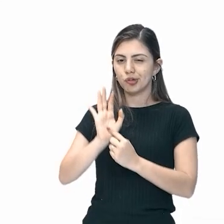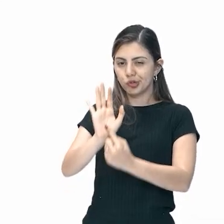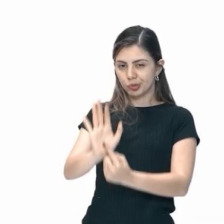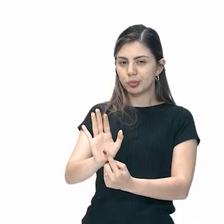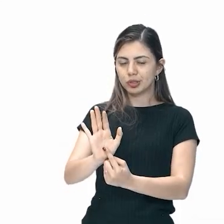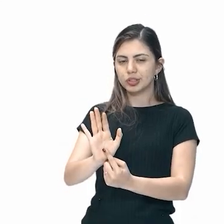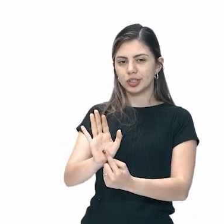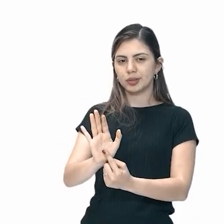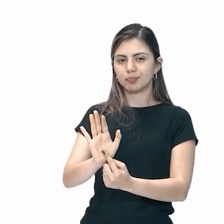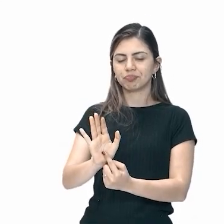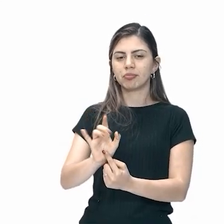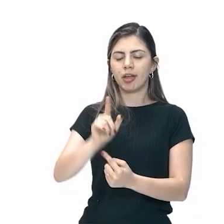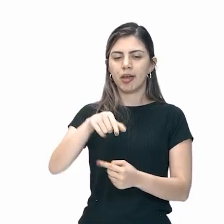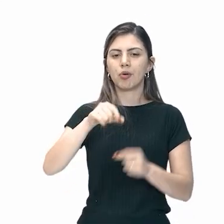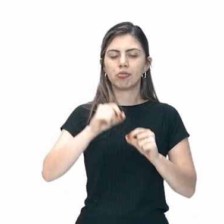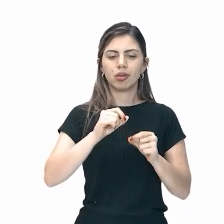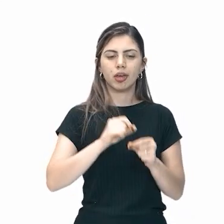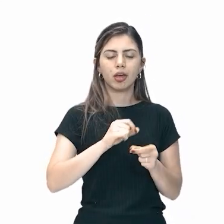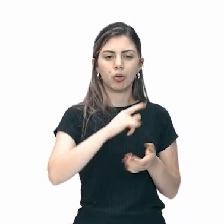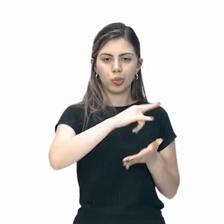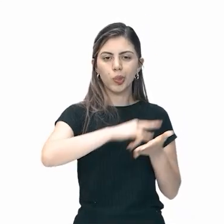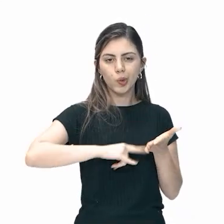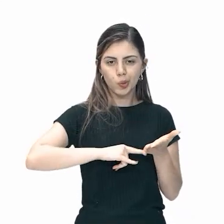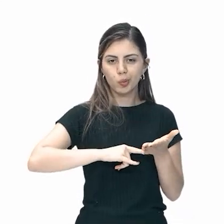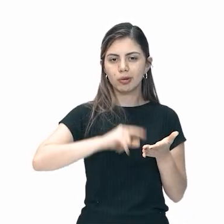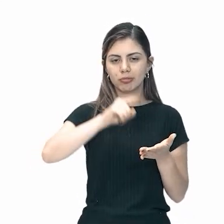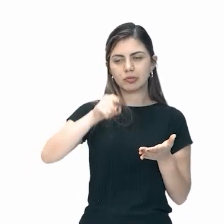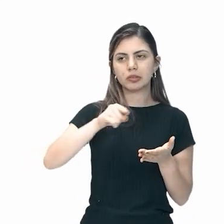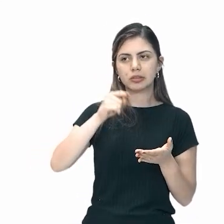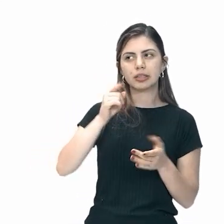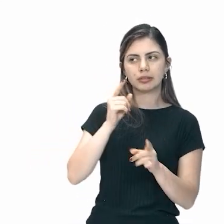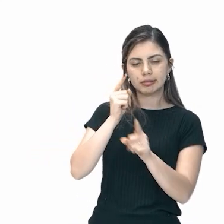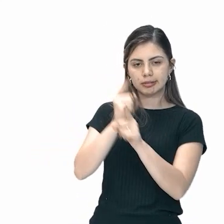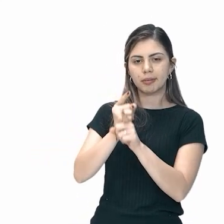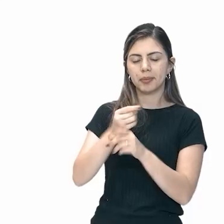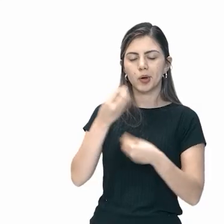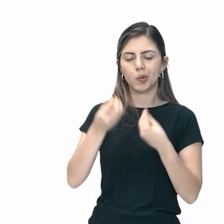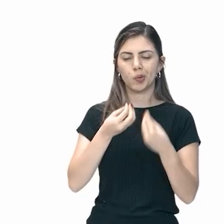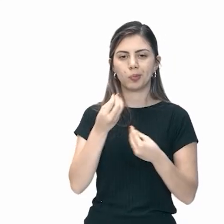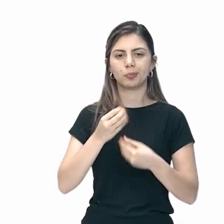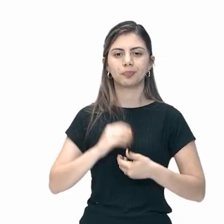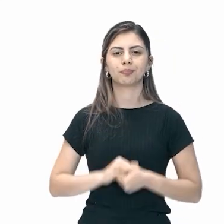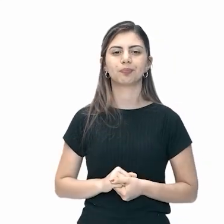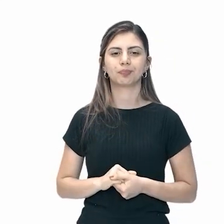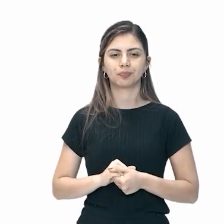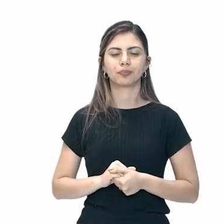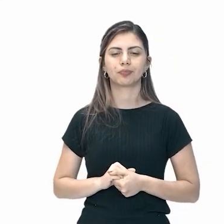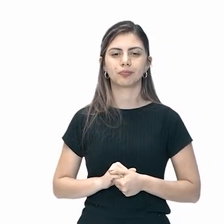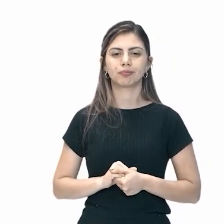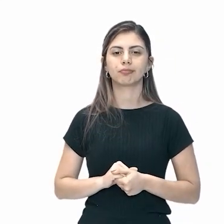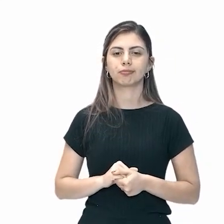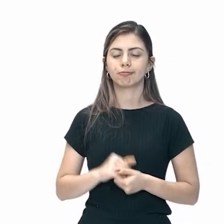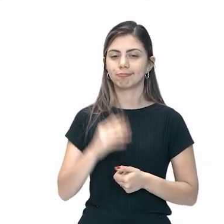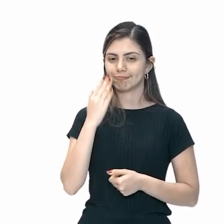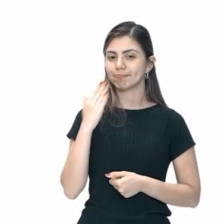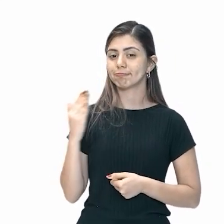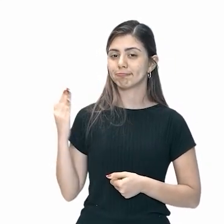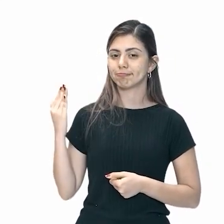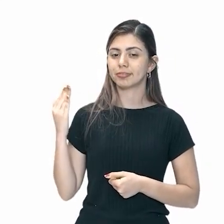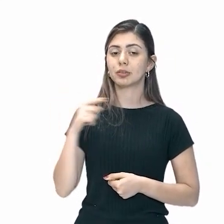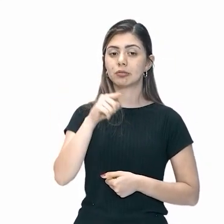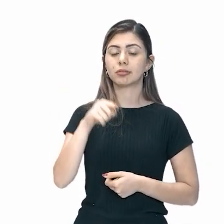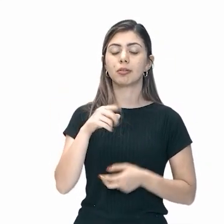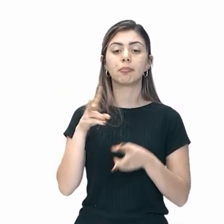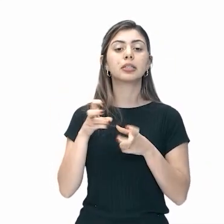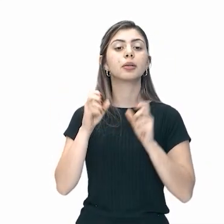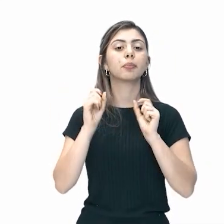de uma receita, para que tu consiga identificar. Gente, tá aqui, ó. Tu vai perceber, em geral, as